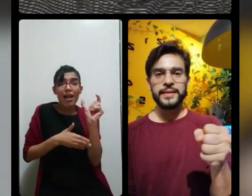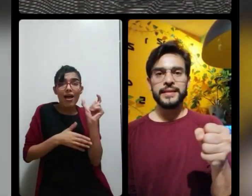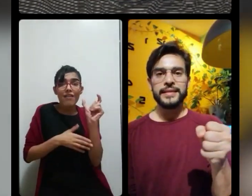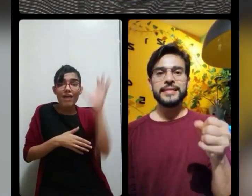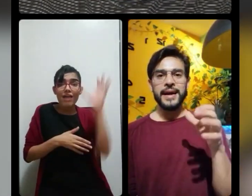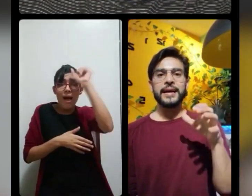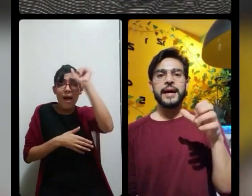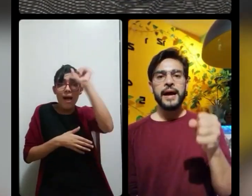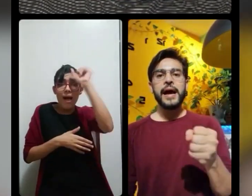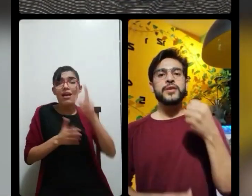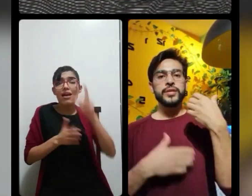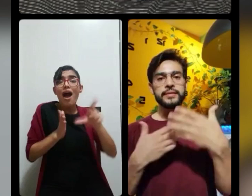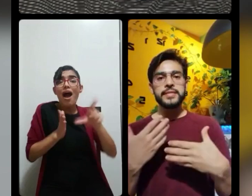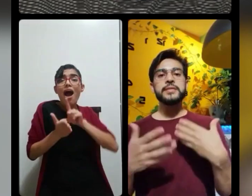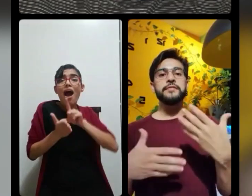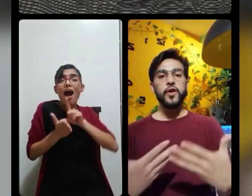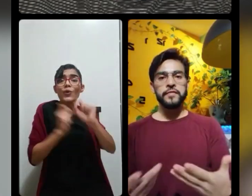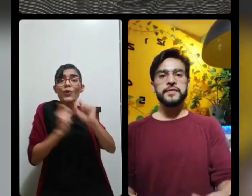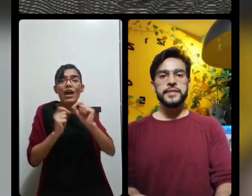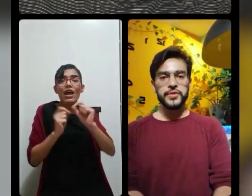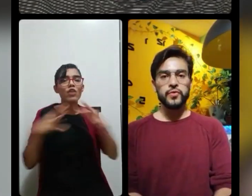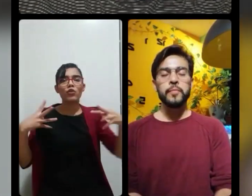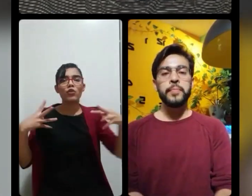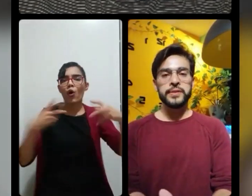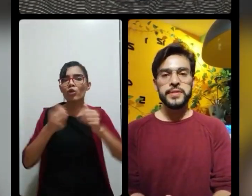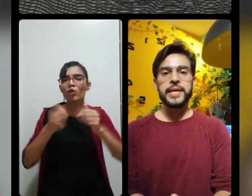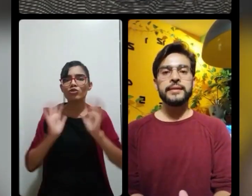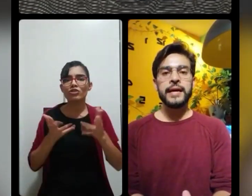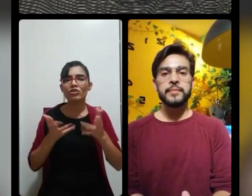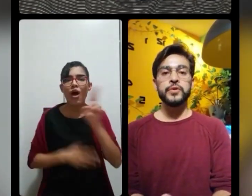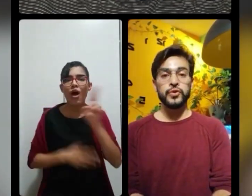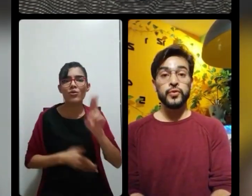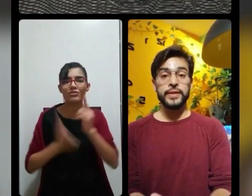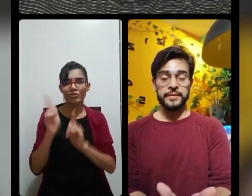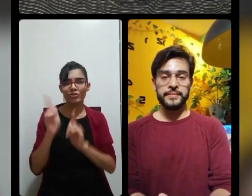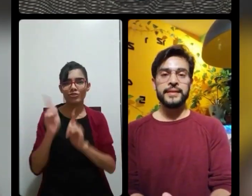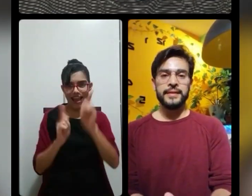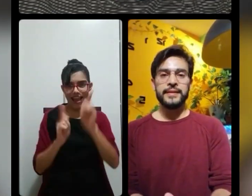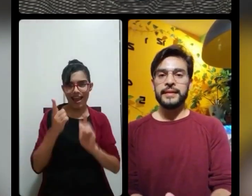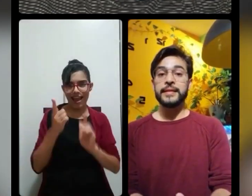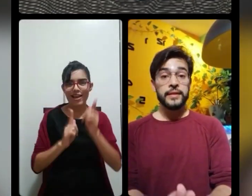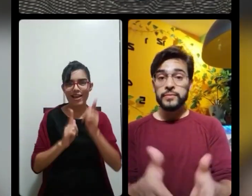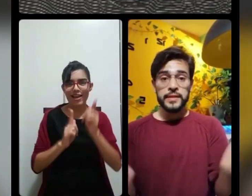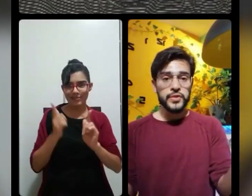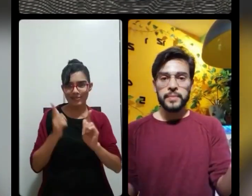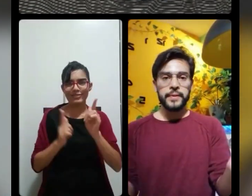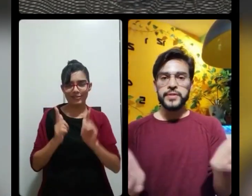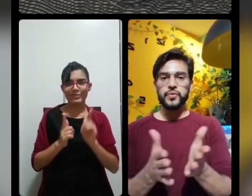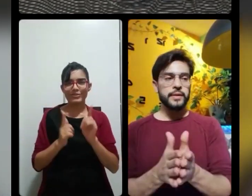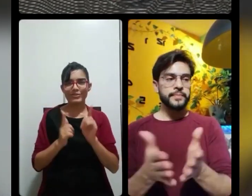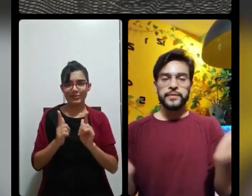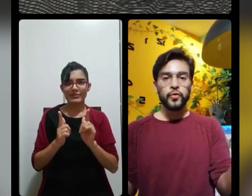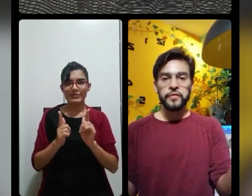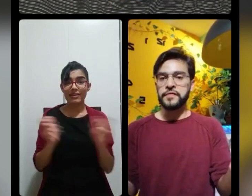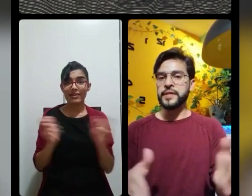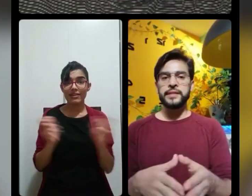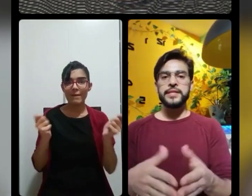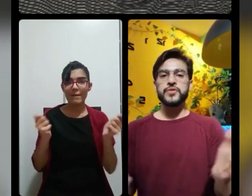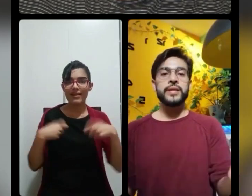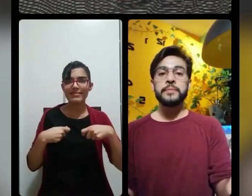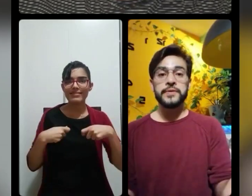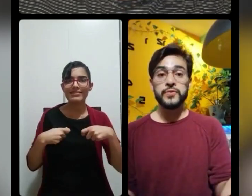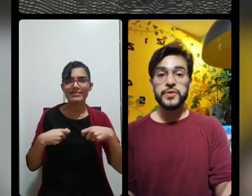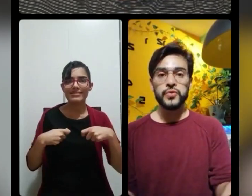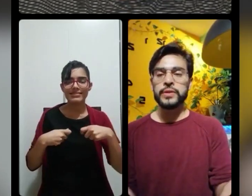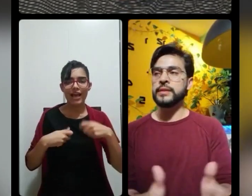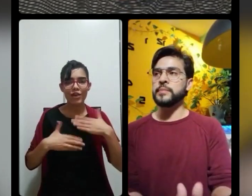gesto de agarrar, a gente desenvolve isso como potencialidade motora, né? Então, isso é do ouvinte,